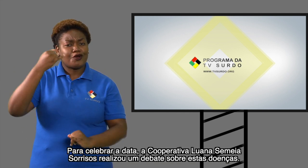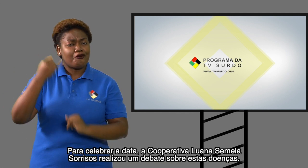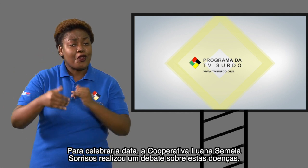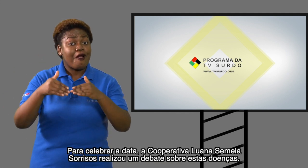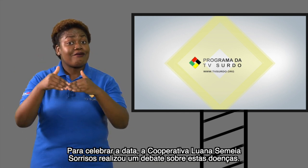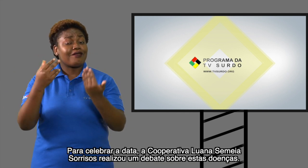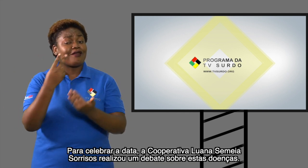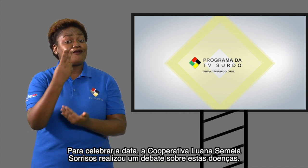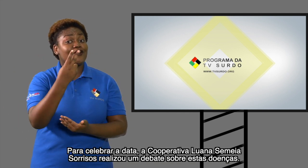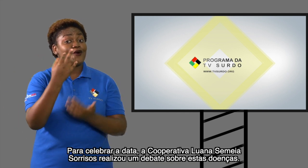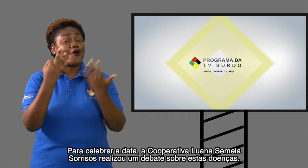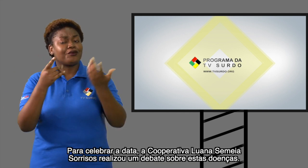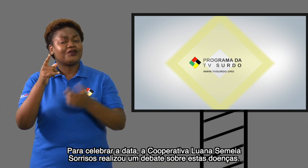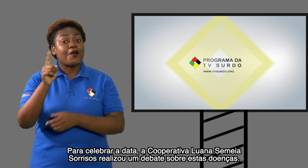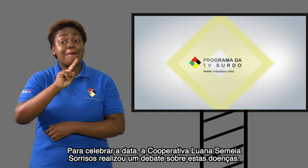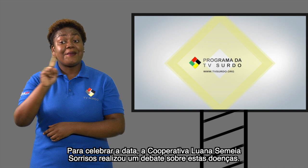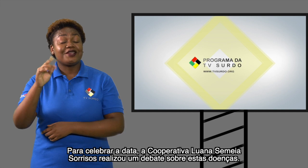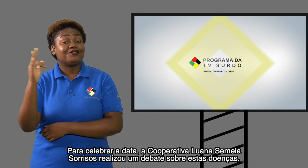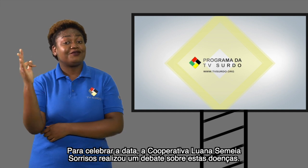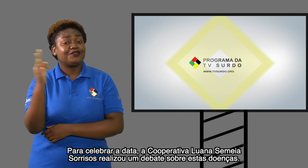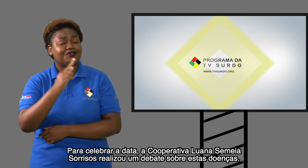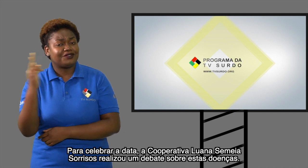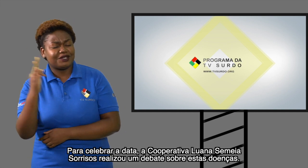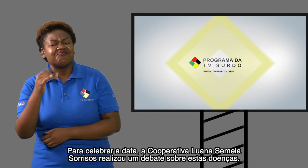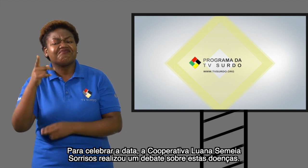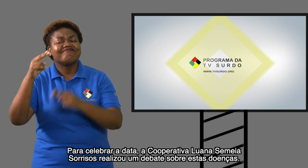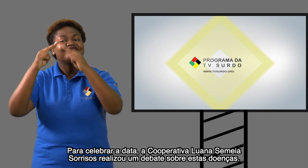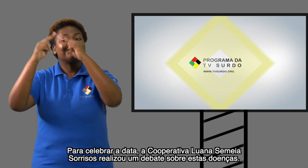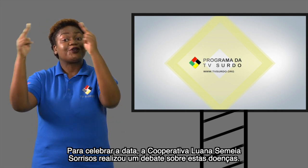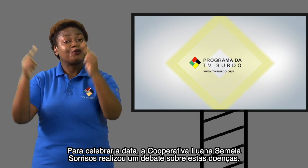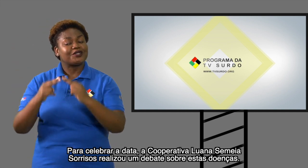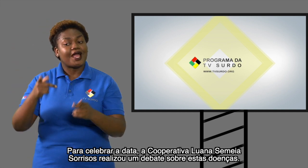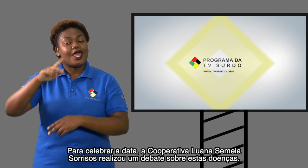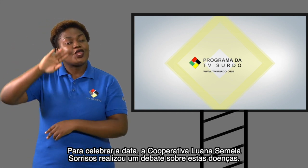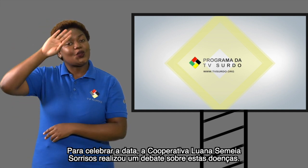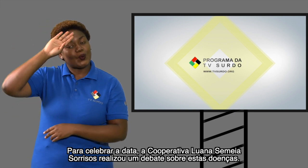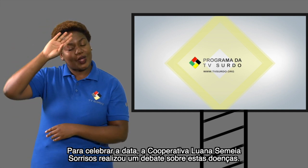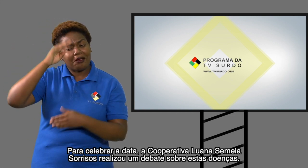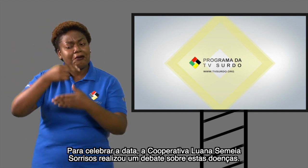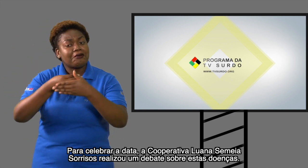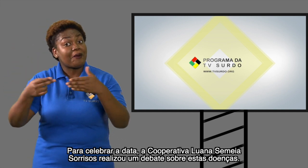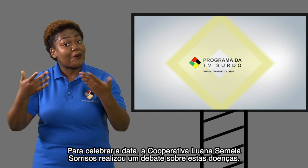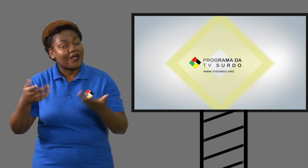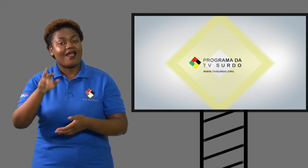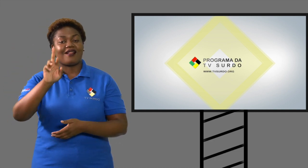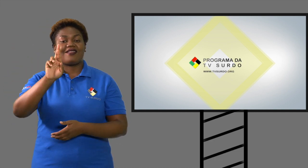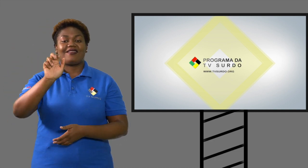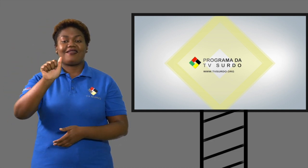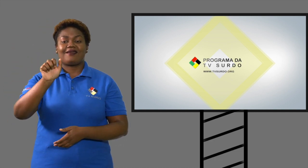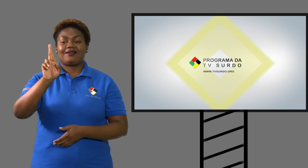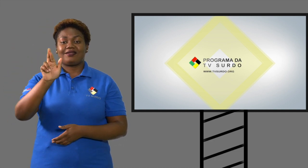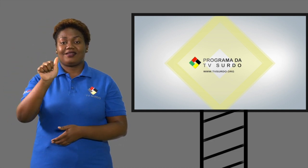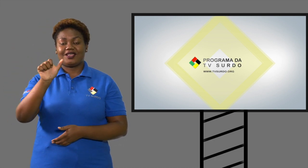data, a cooperativa Luana Semeia Sorrisos realizou um debate sobre estas doenças.